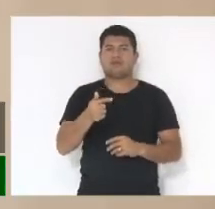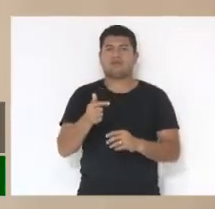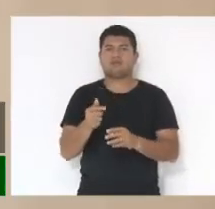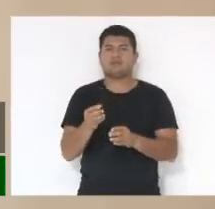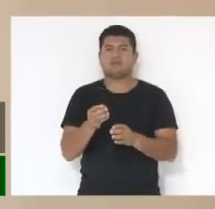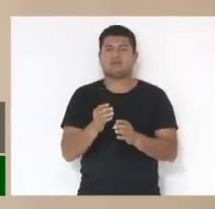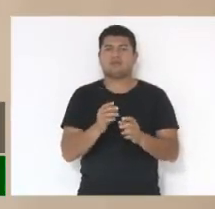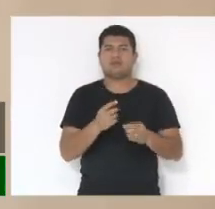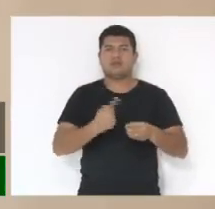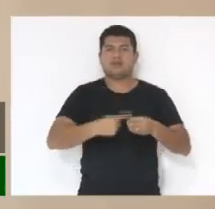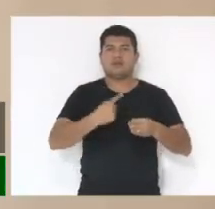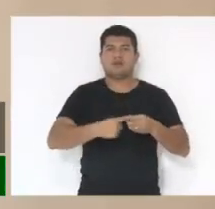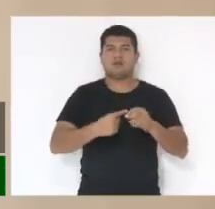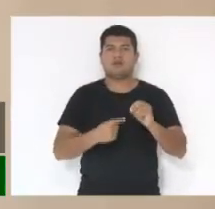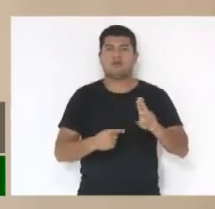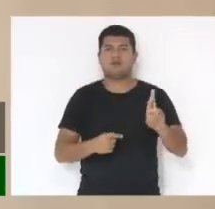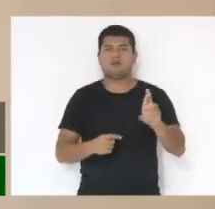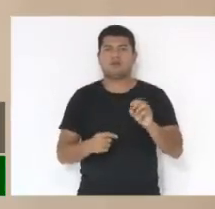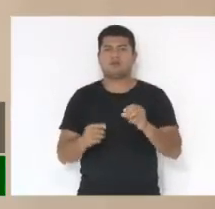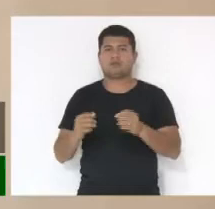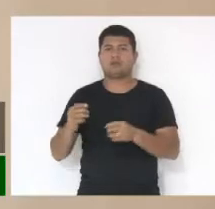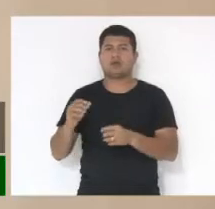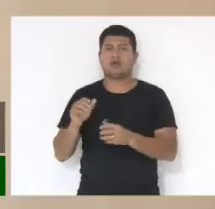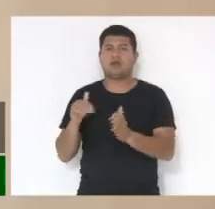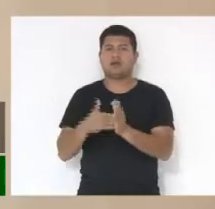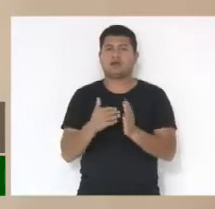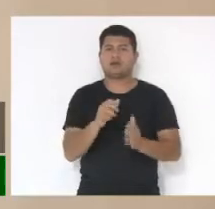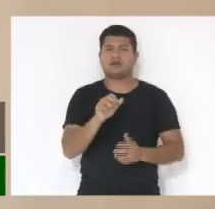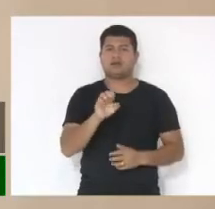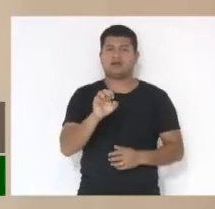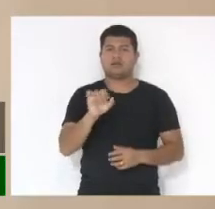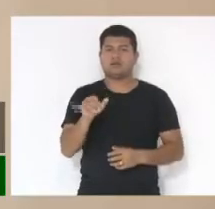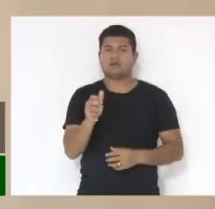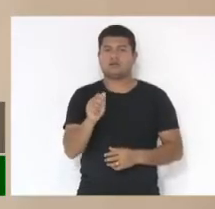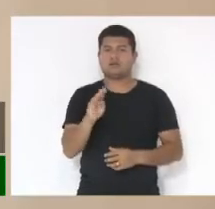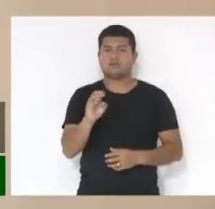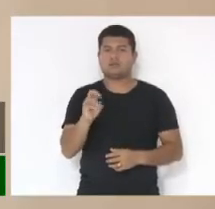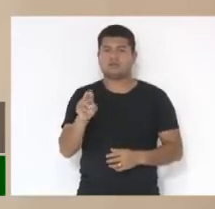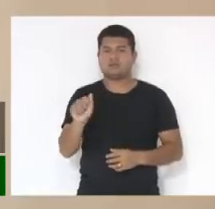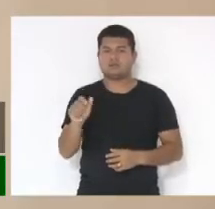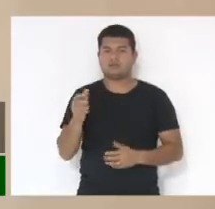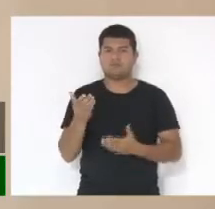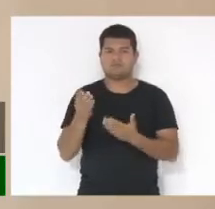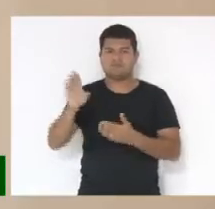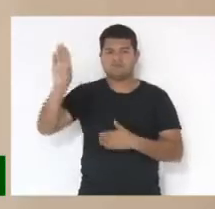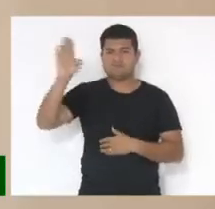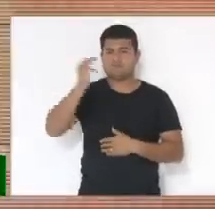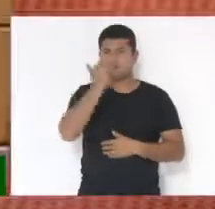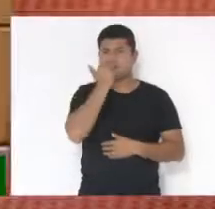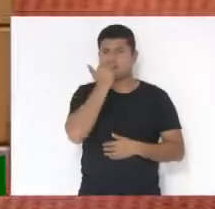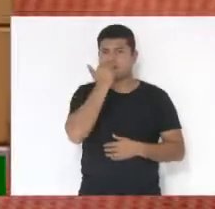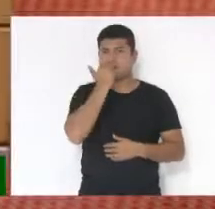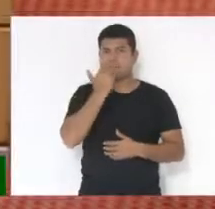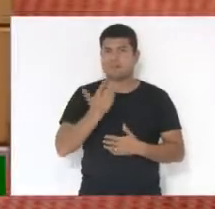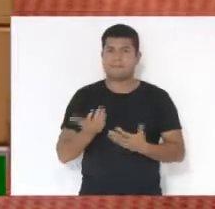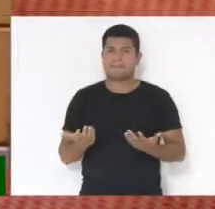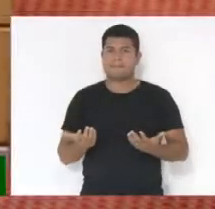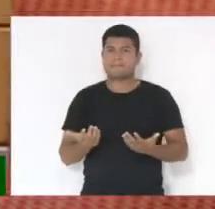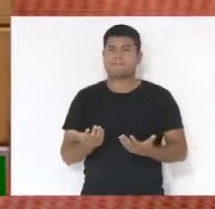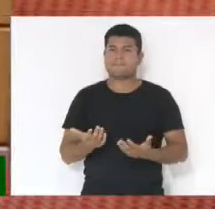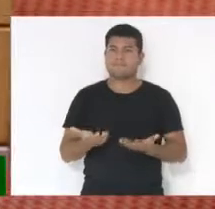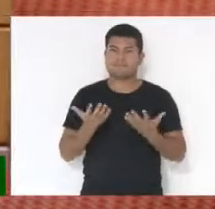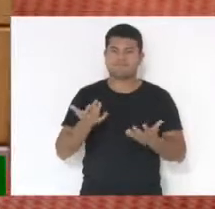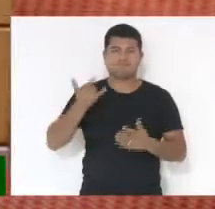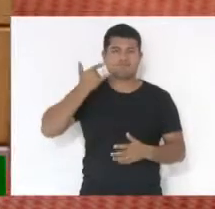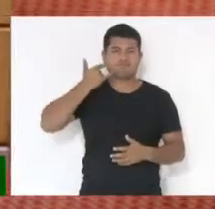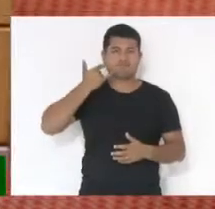os municípios de Ouro e Jaborá. Com a palavra, deputado Macir Sopelsa. Deputado Mauro, eu queria solicitar ao